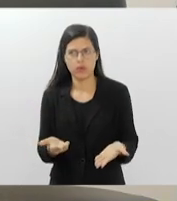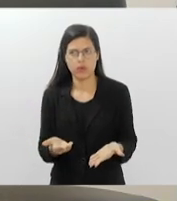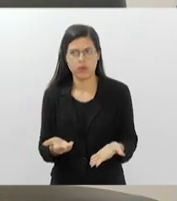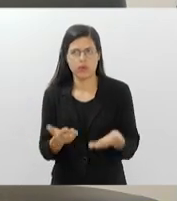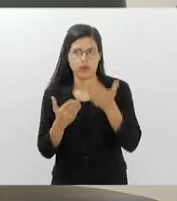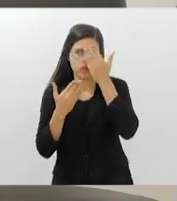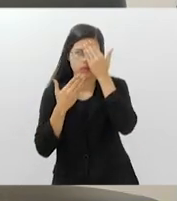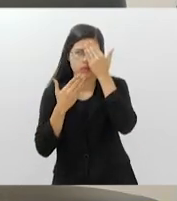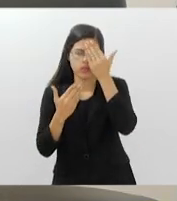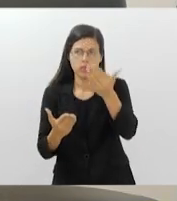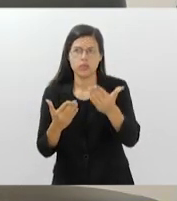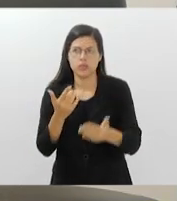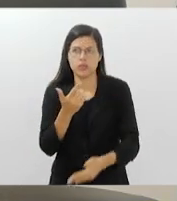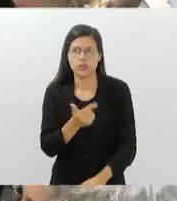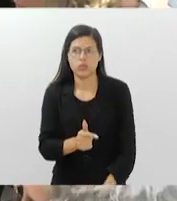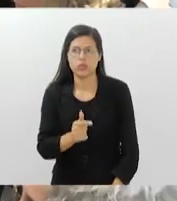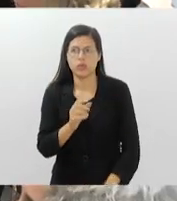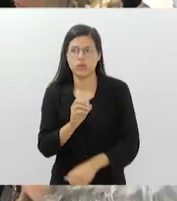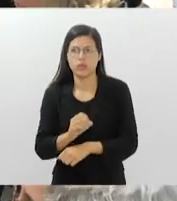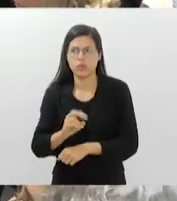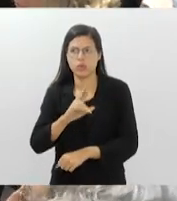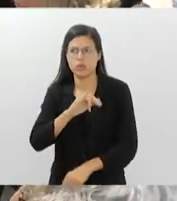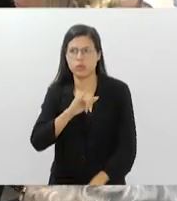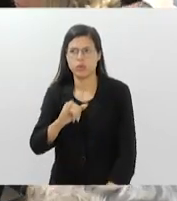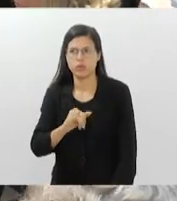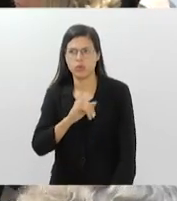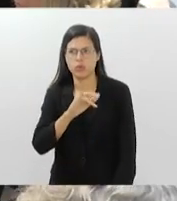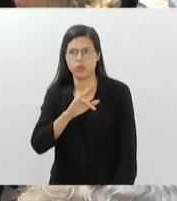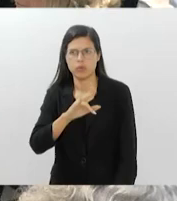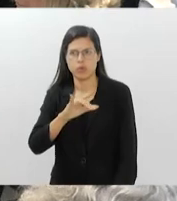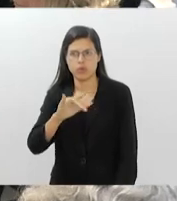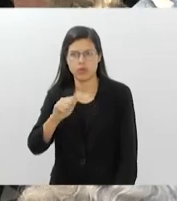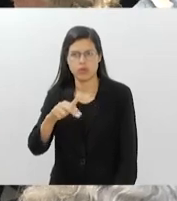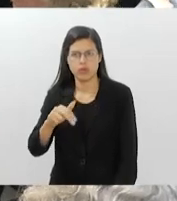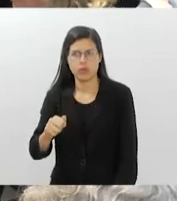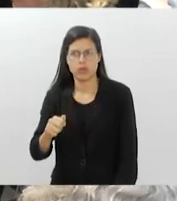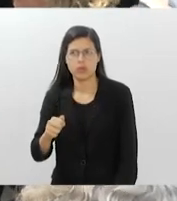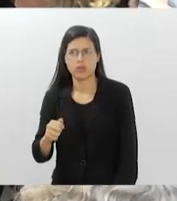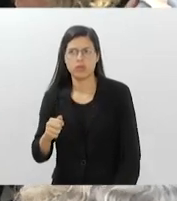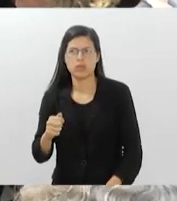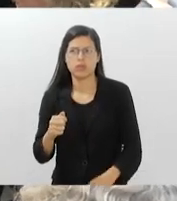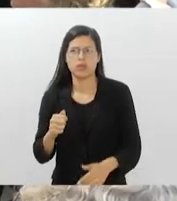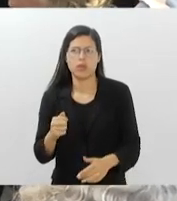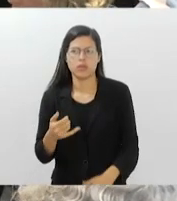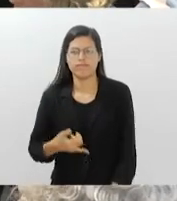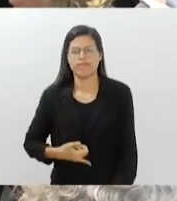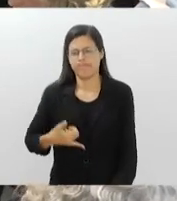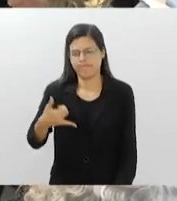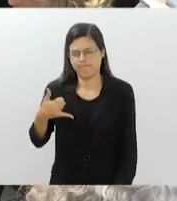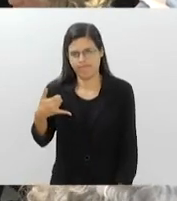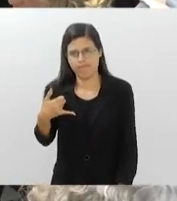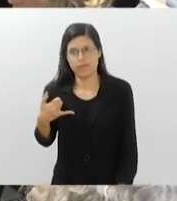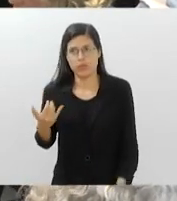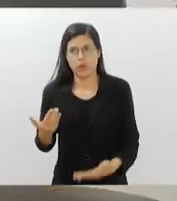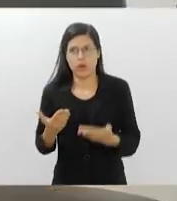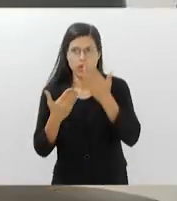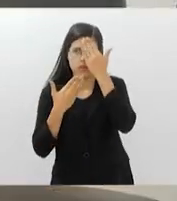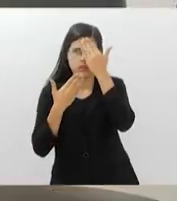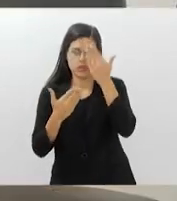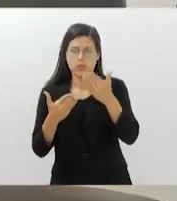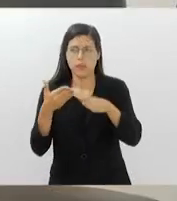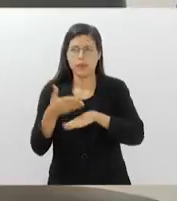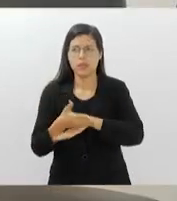agradecer mais uma vez a Dra Juliana que muito o trabalho do fórum nos orgulha profundamente agradecer a